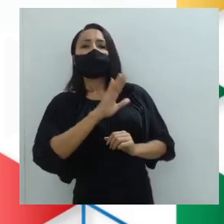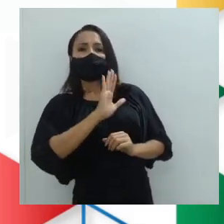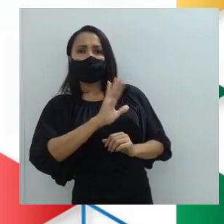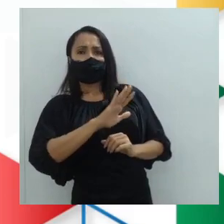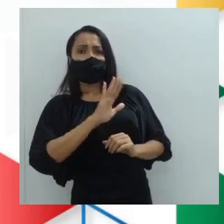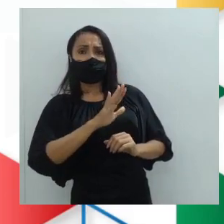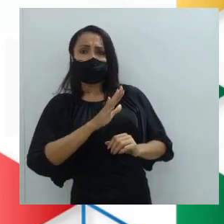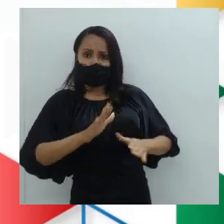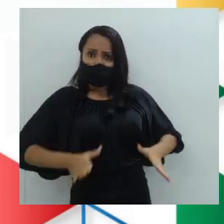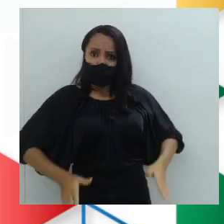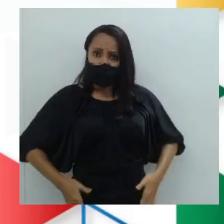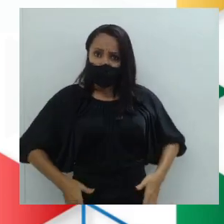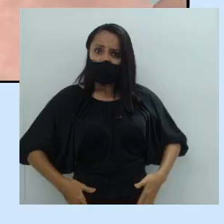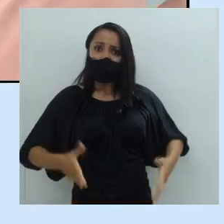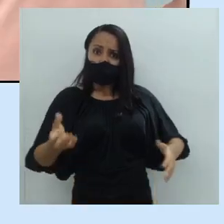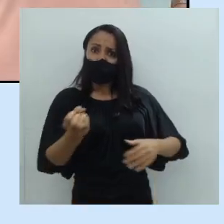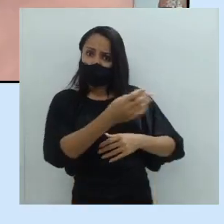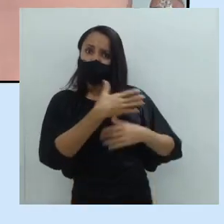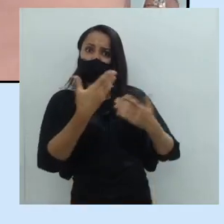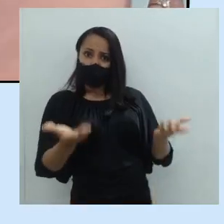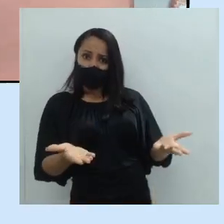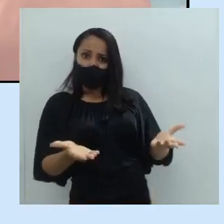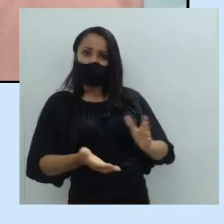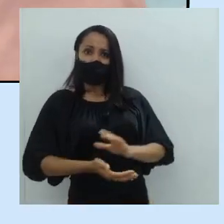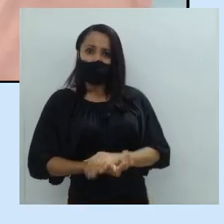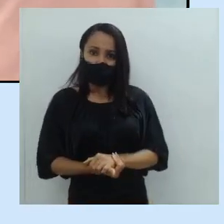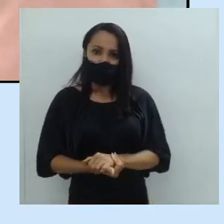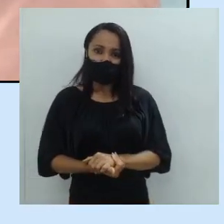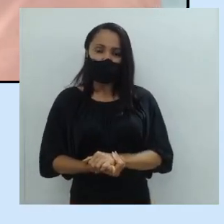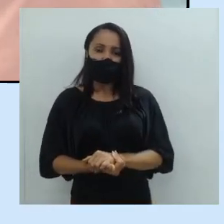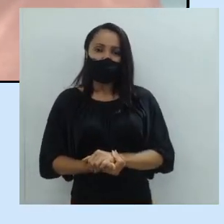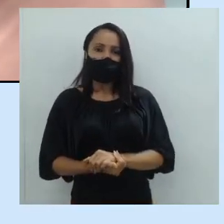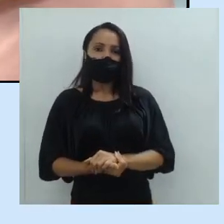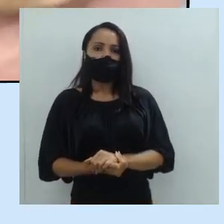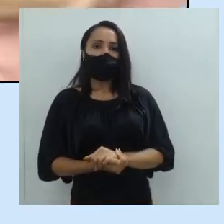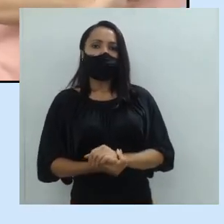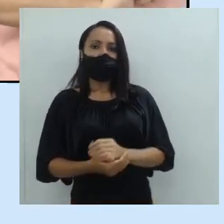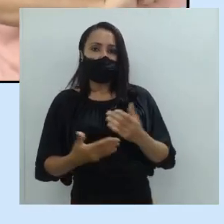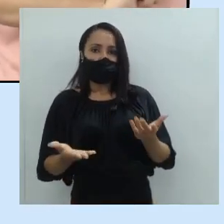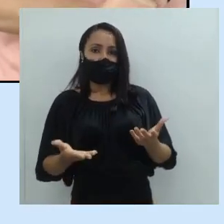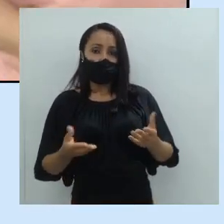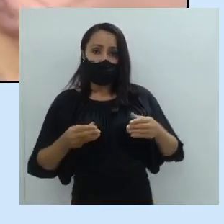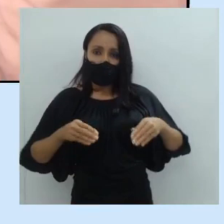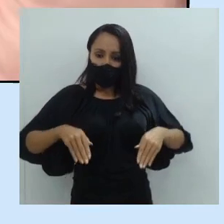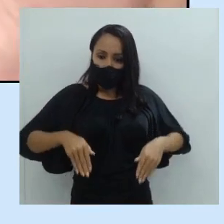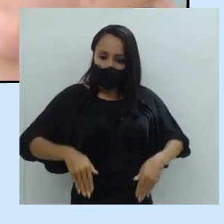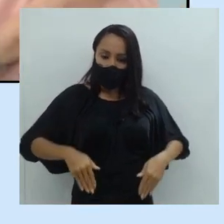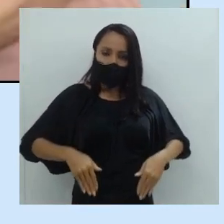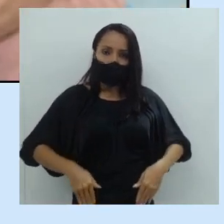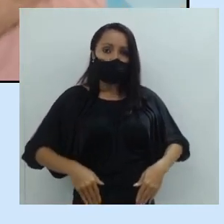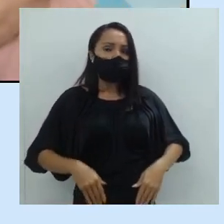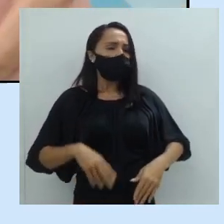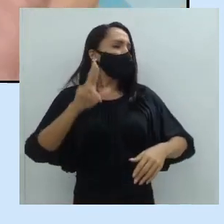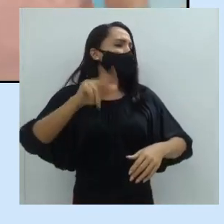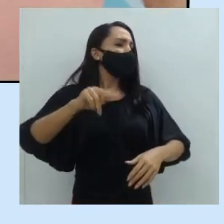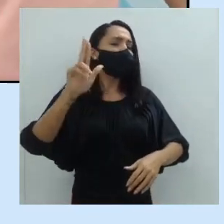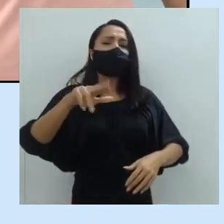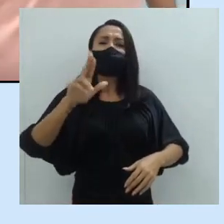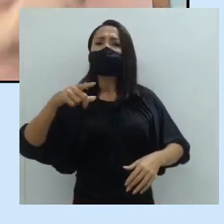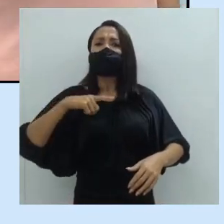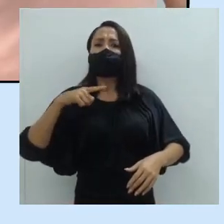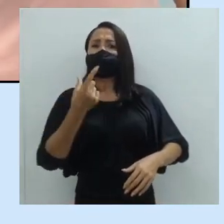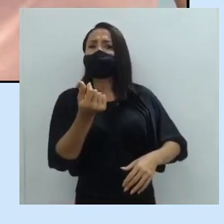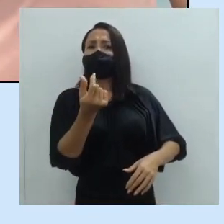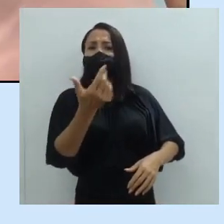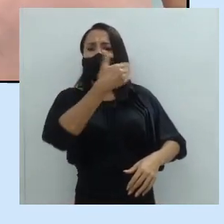de calça nova, né? Então preste bem atenção, nesse bolso nunca entrou dinheiro público. Aí o homem que está ouvindo